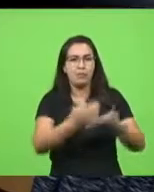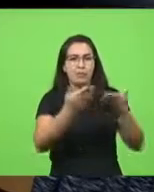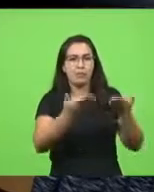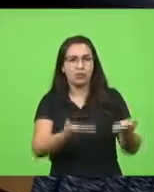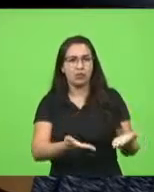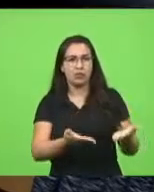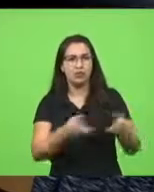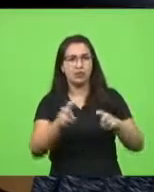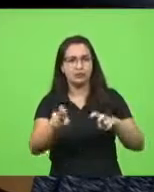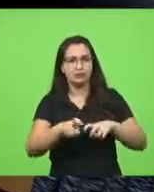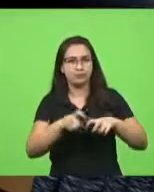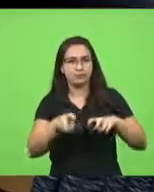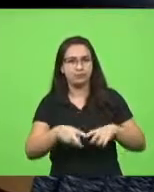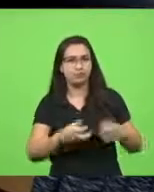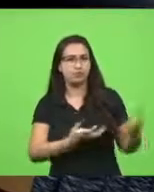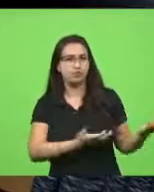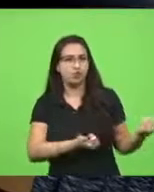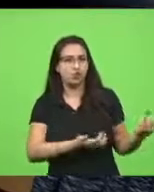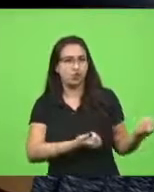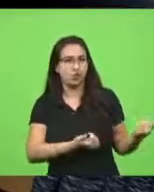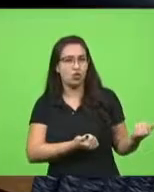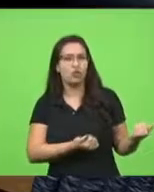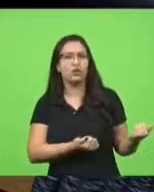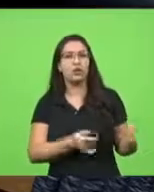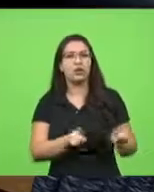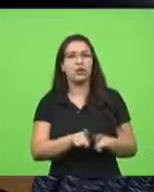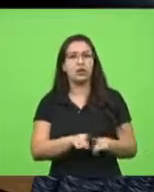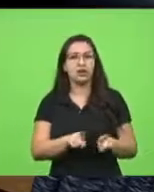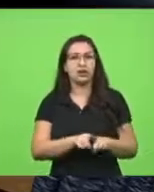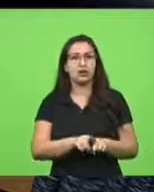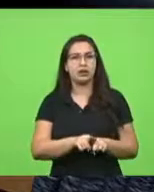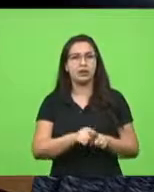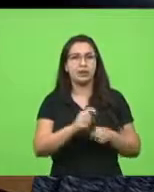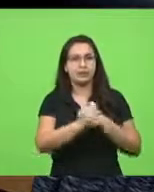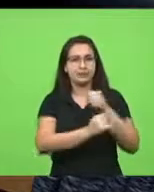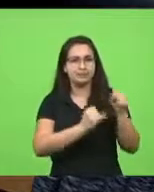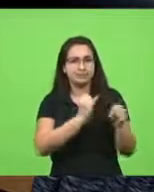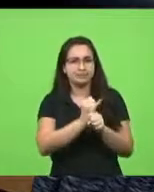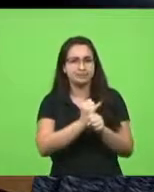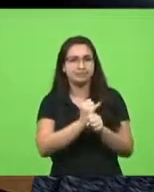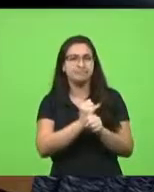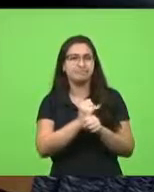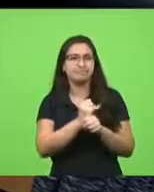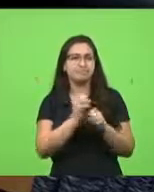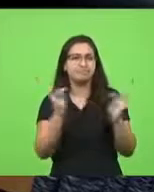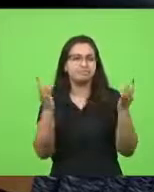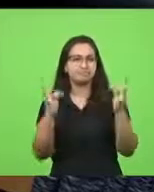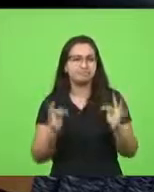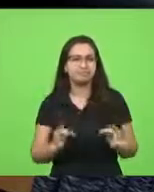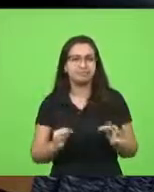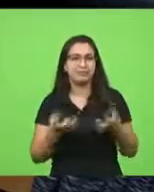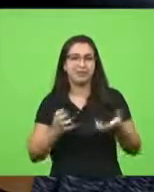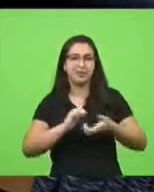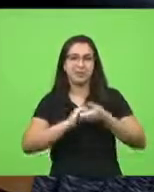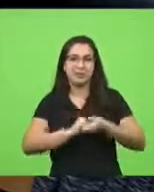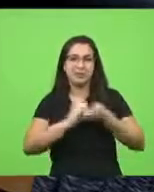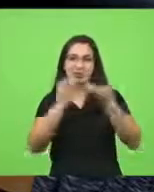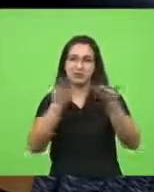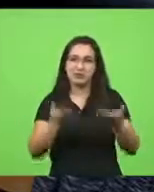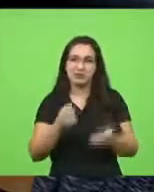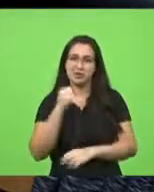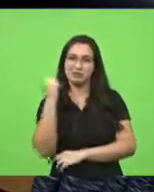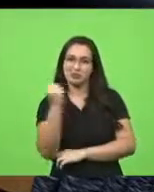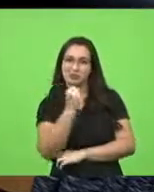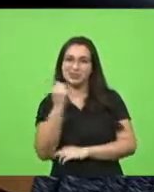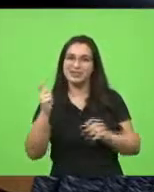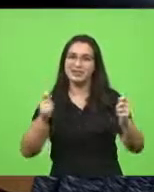agricultor. E, portanto, como presidente da Comissão de Agricultura, quero lhe cumprimentar e desejar sucesso na sua missão, ao tempo que